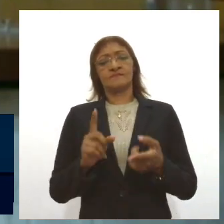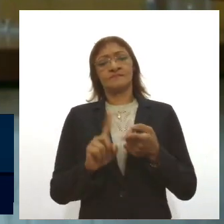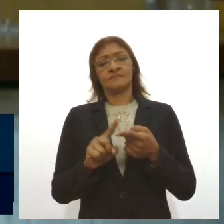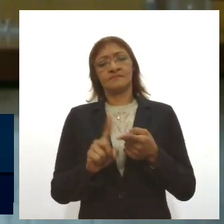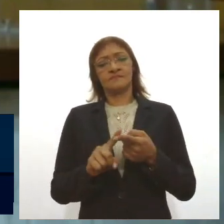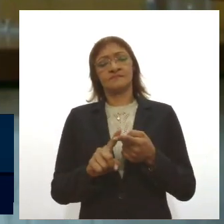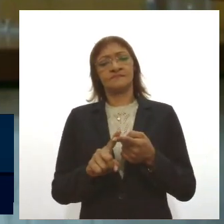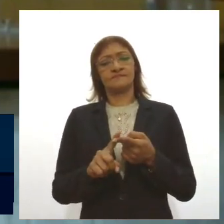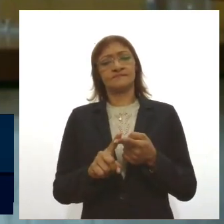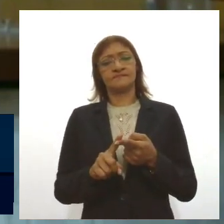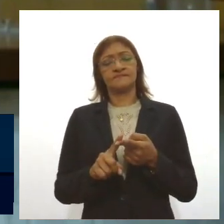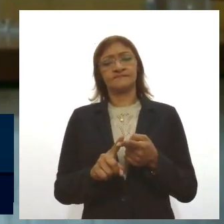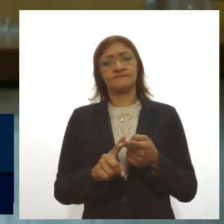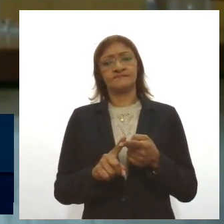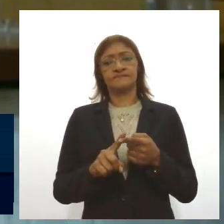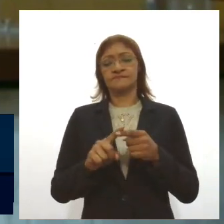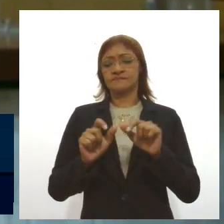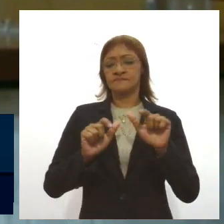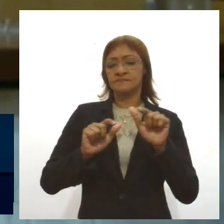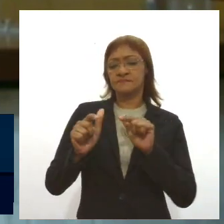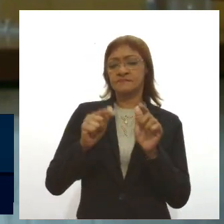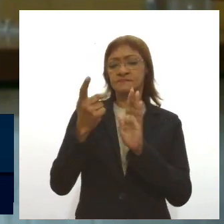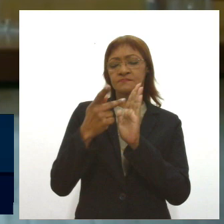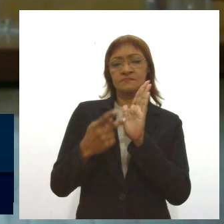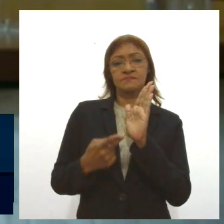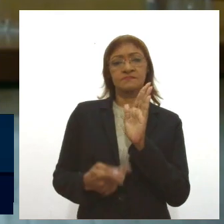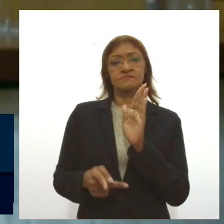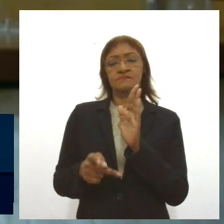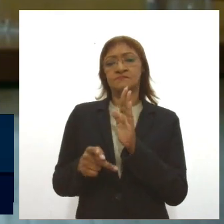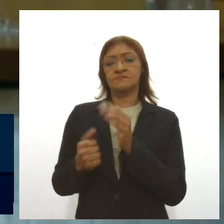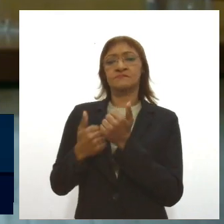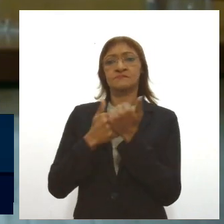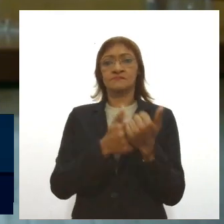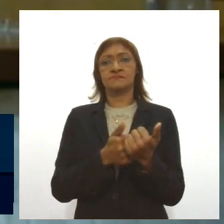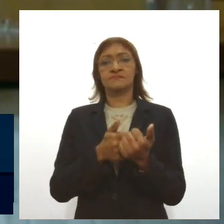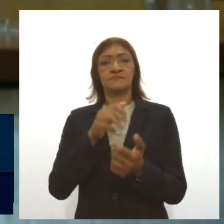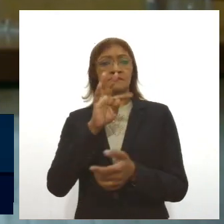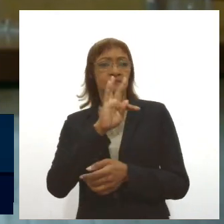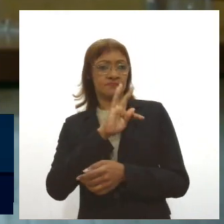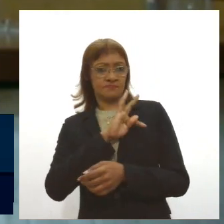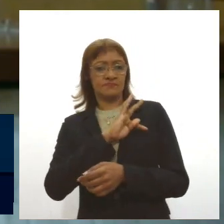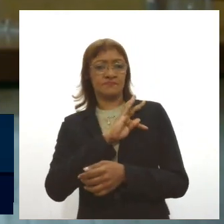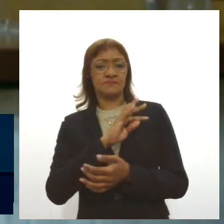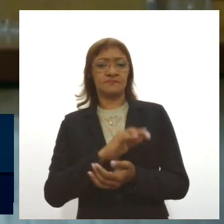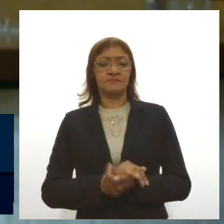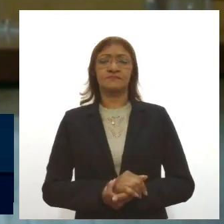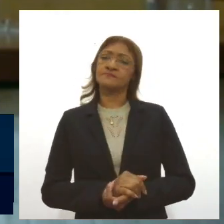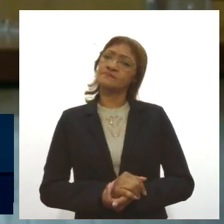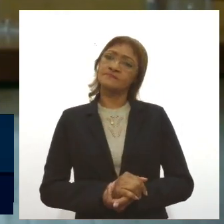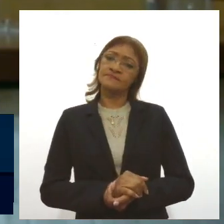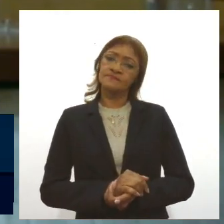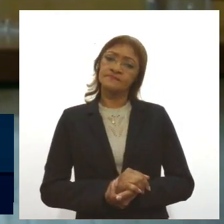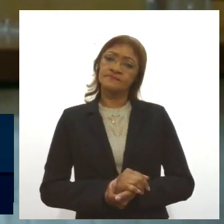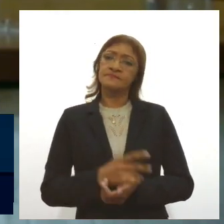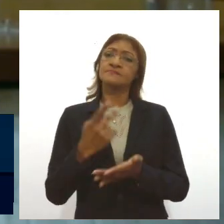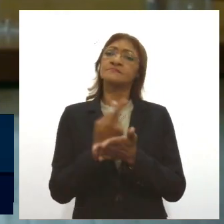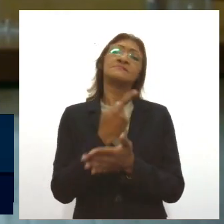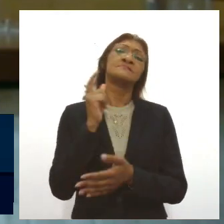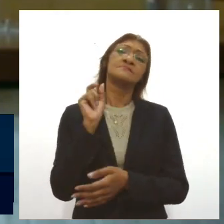a trabalhar em um projeto para beneficiar os técnicos de enfermagem do SAMU. E o que é que